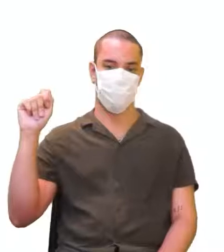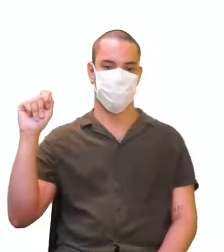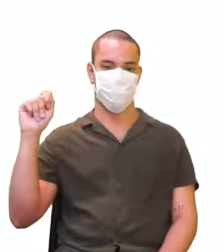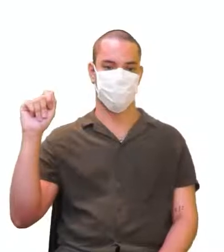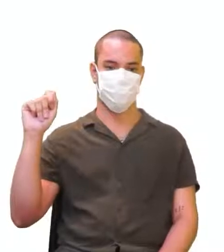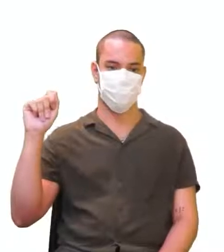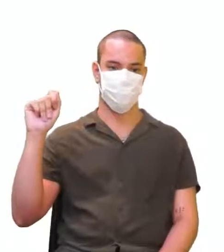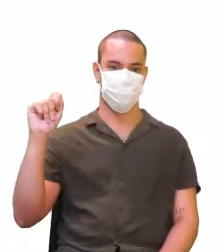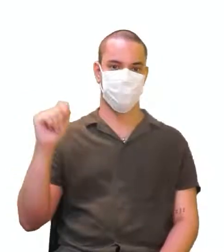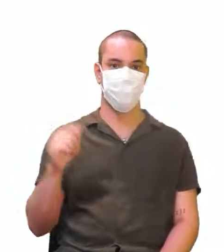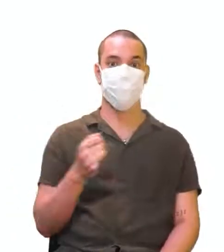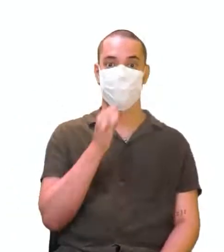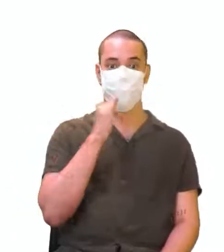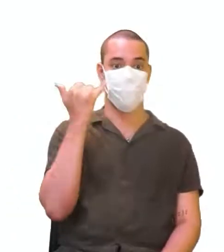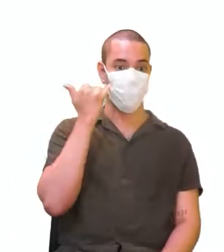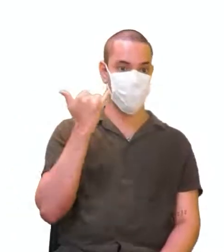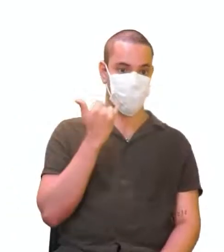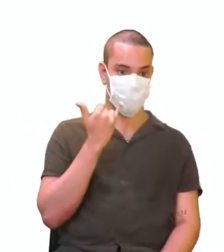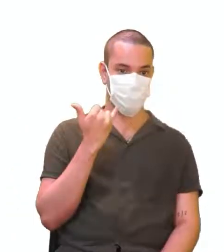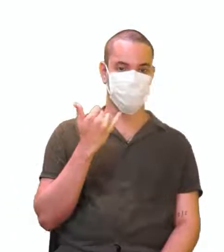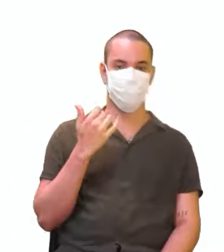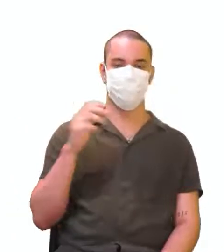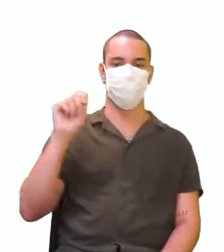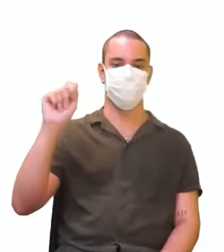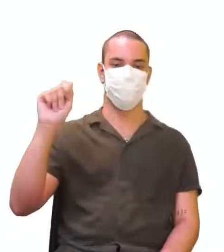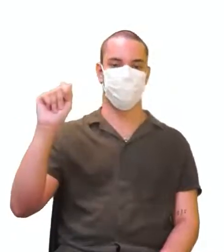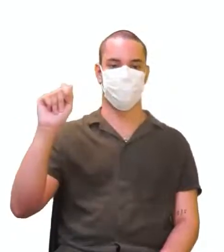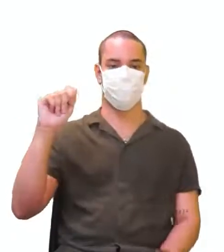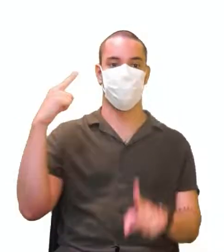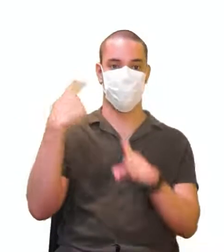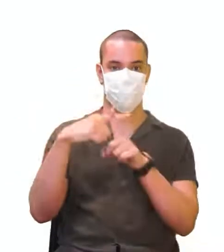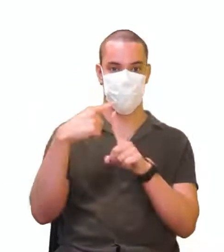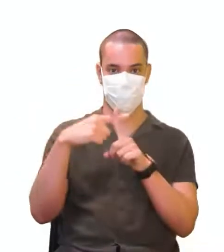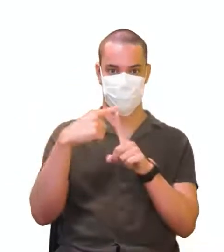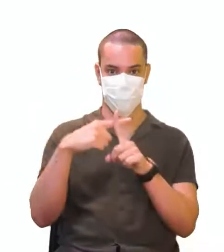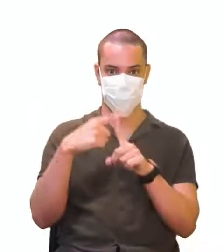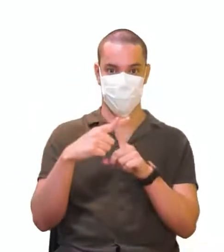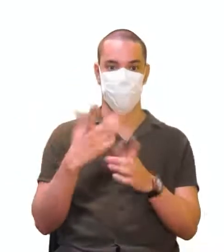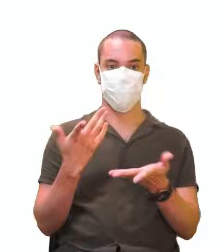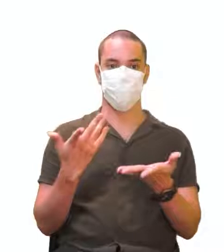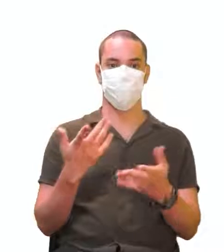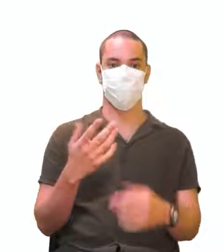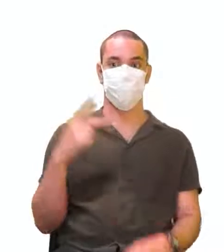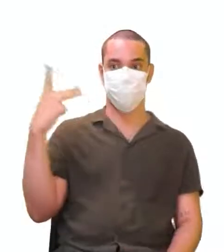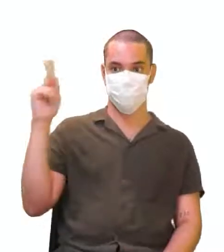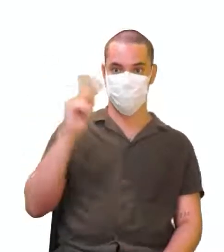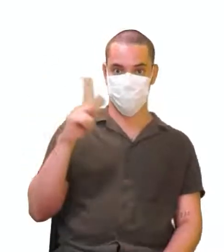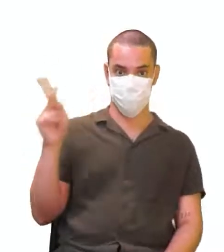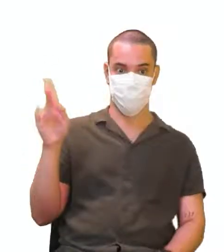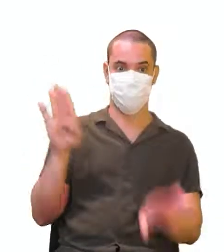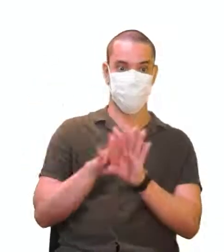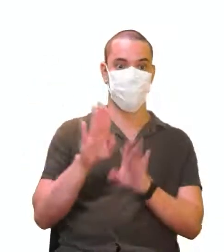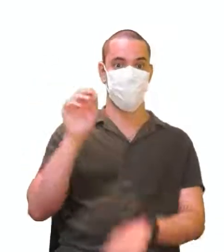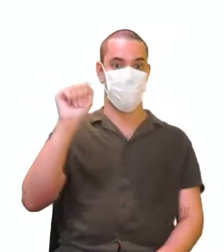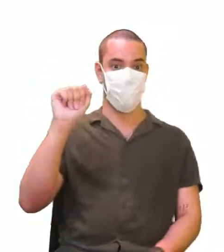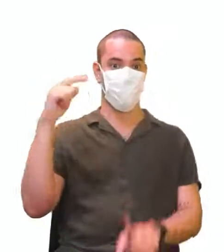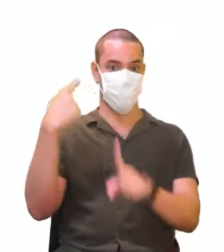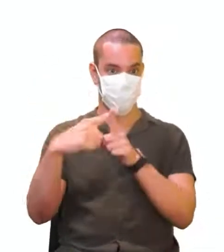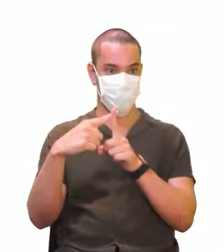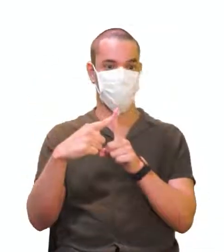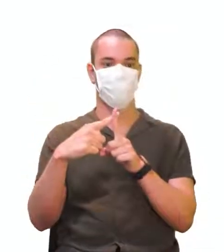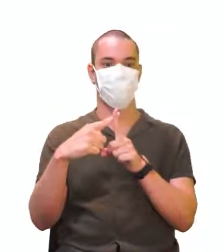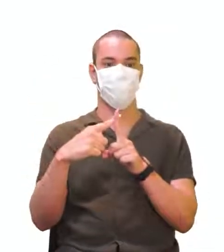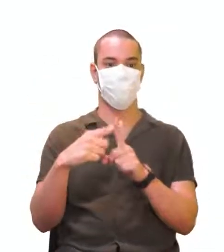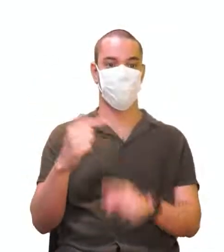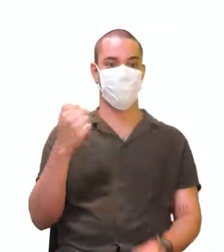sanguíneo? A, positivo ou negativo? A positivo do prof? A positivo também. Eita, só tem